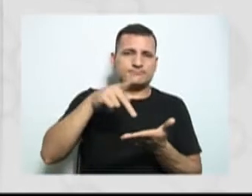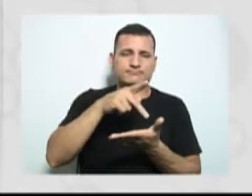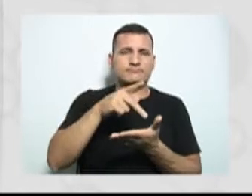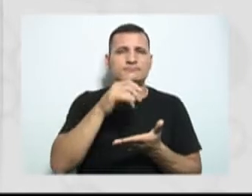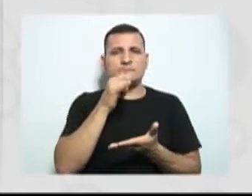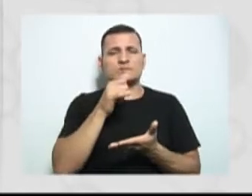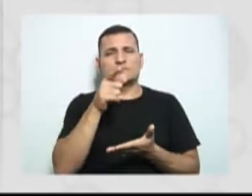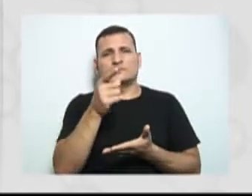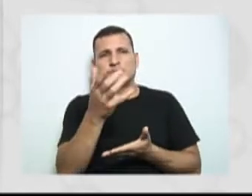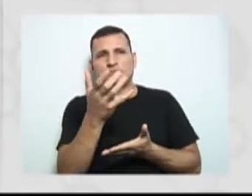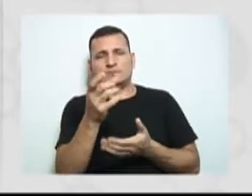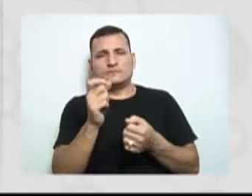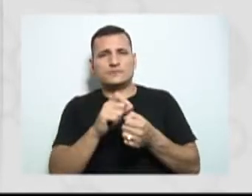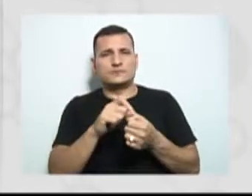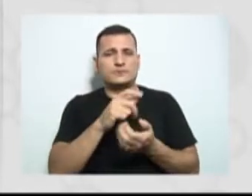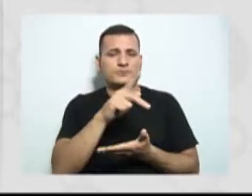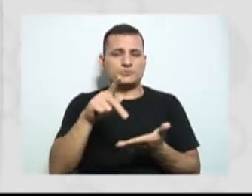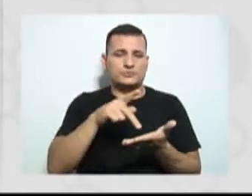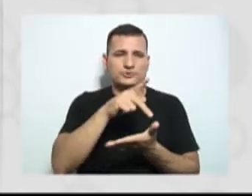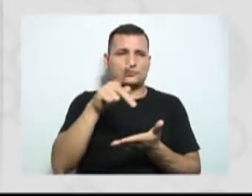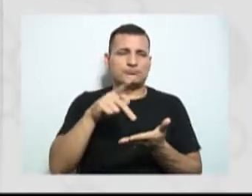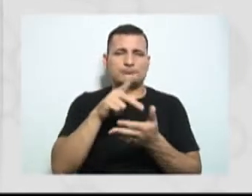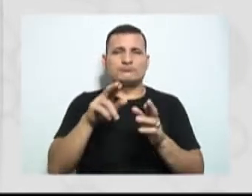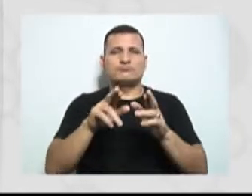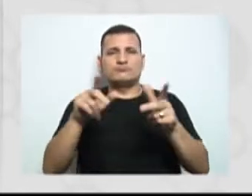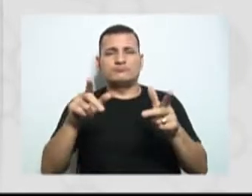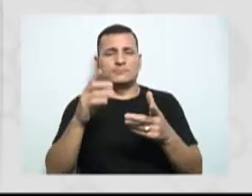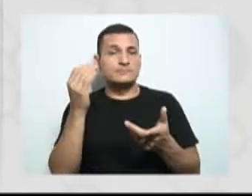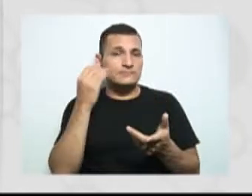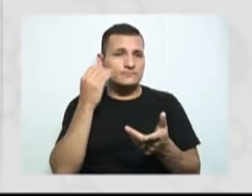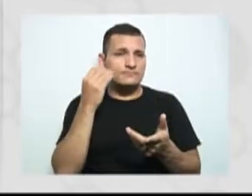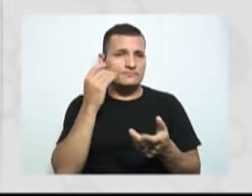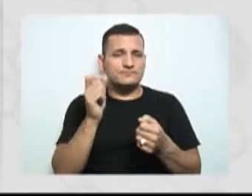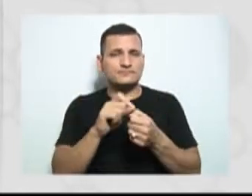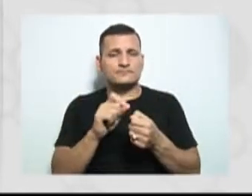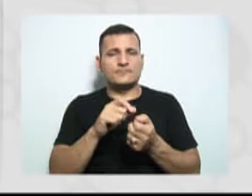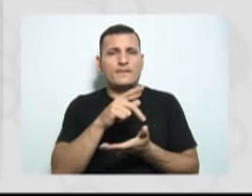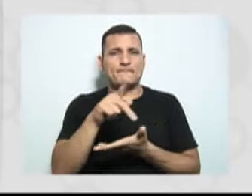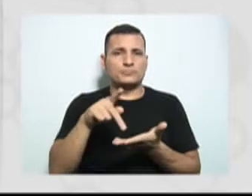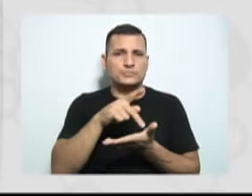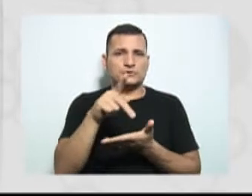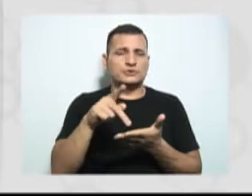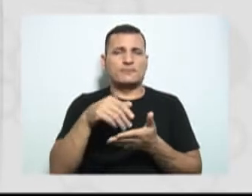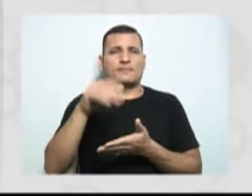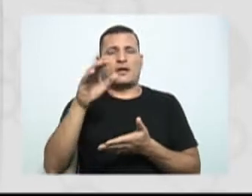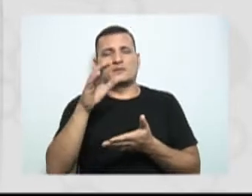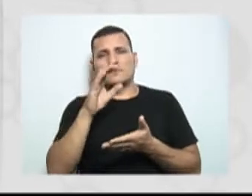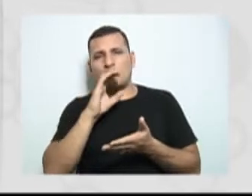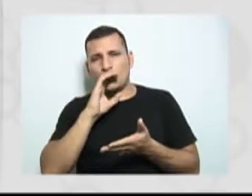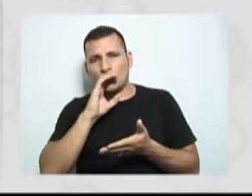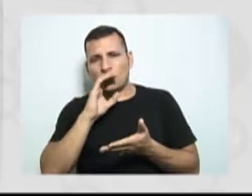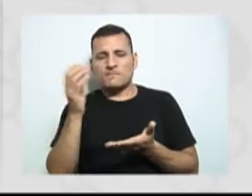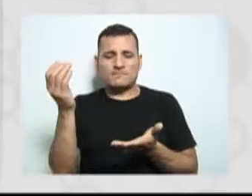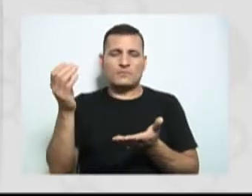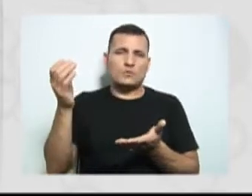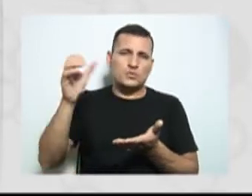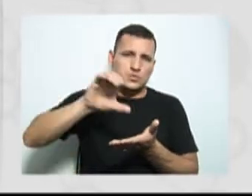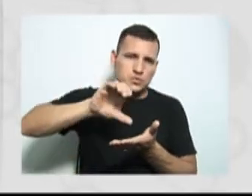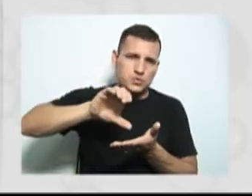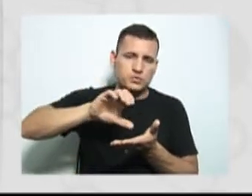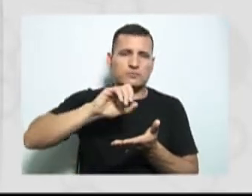fazer uma receita, um pudim diferente. Vamos tentar fazer um pudim com um pouco mais de leite condensado ou com um pouco mais